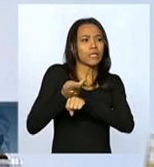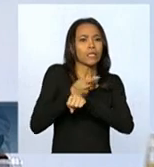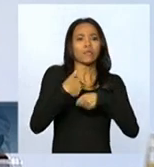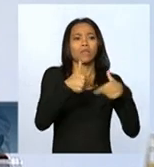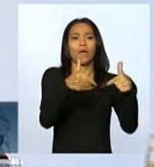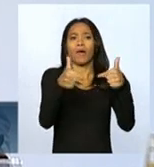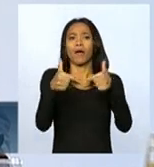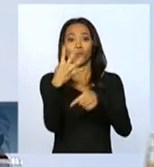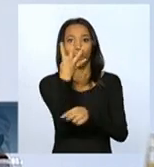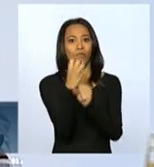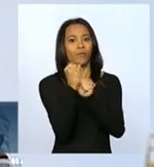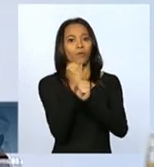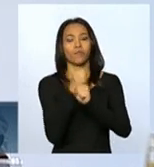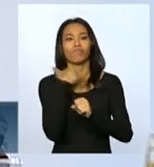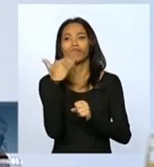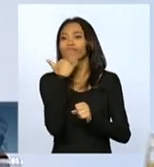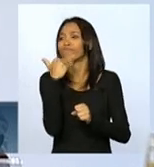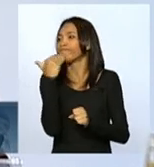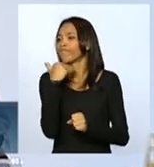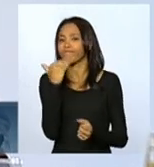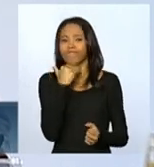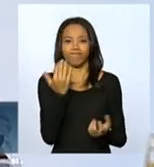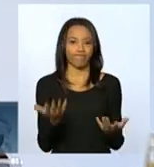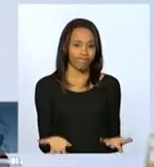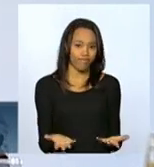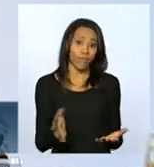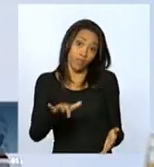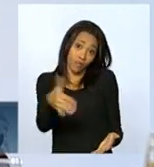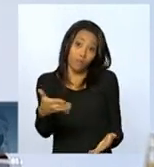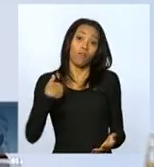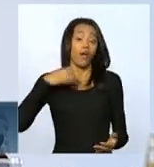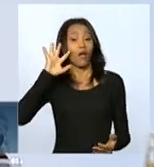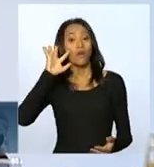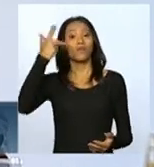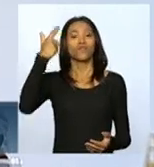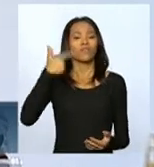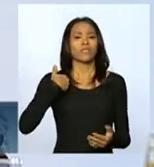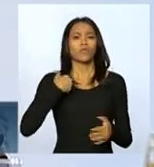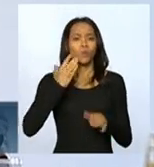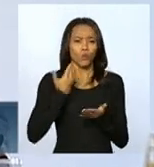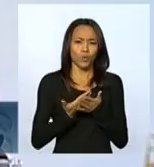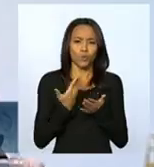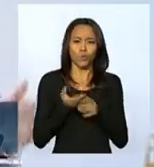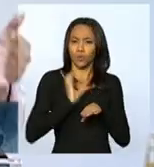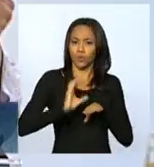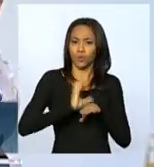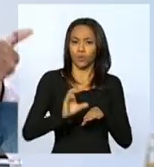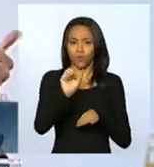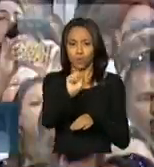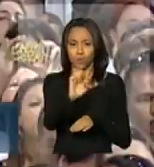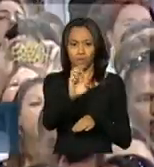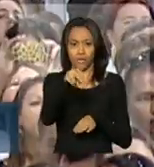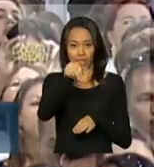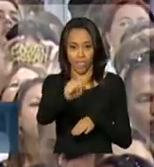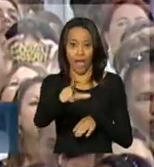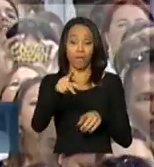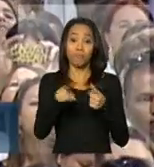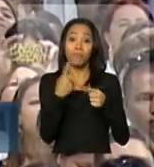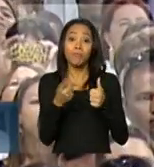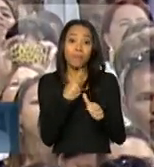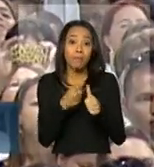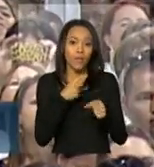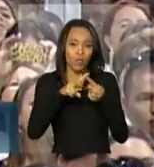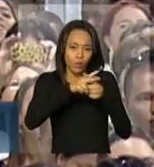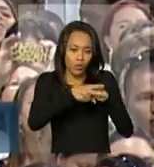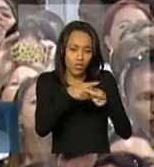praticamente 4 anos em vão. Então comecei a fazer alguns cursos no SENAI. Primeiro curso de chaveiro, um curso